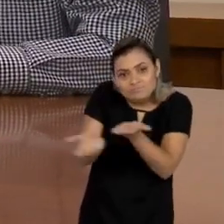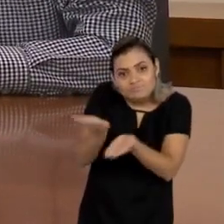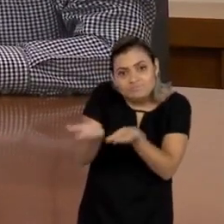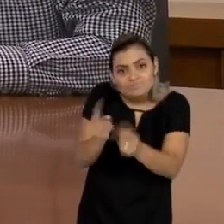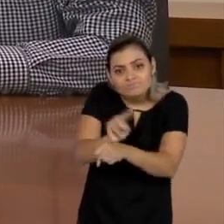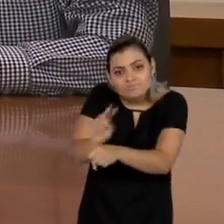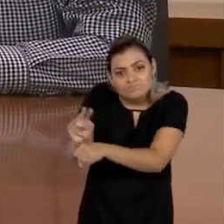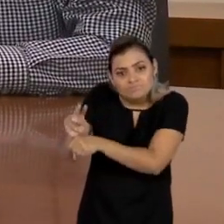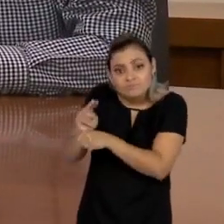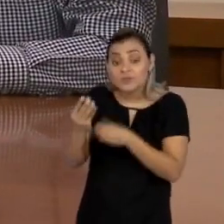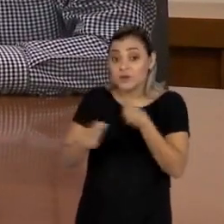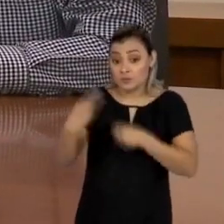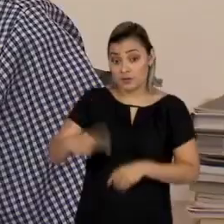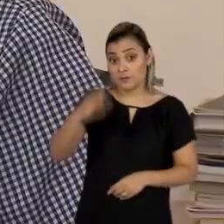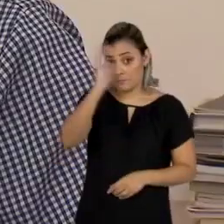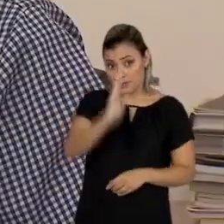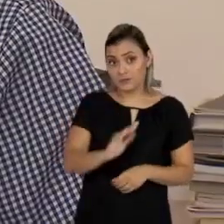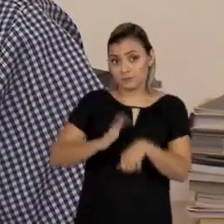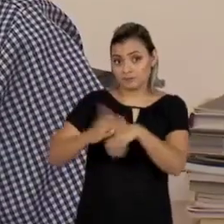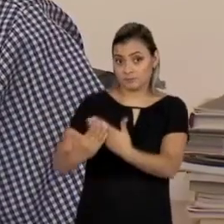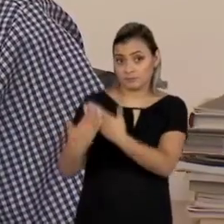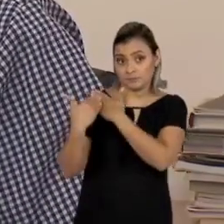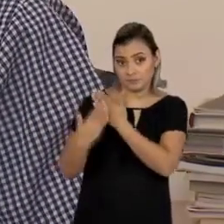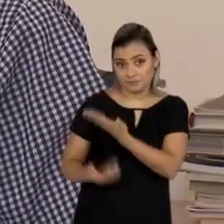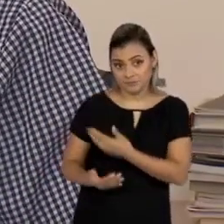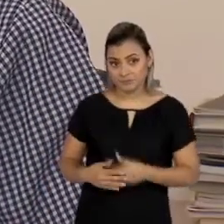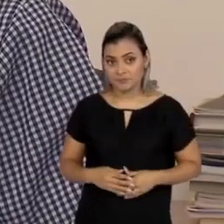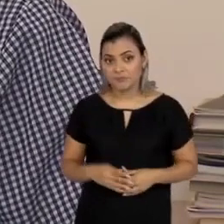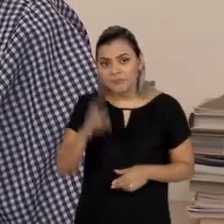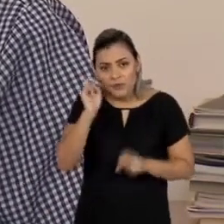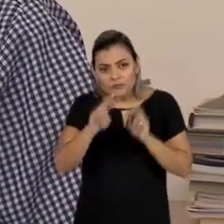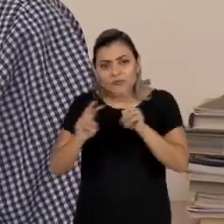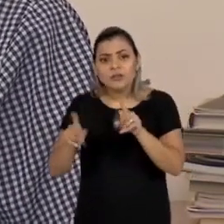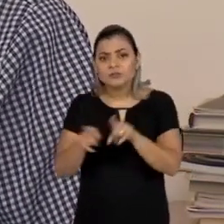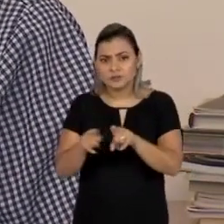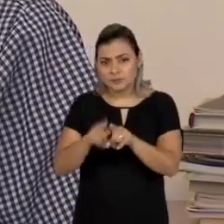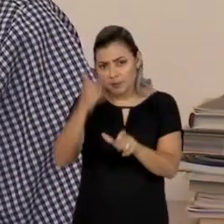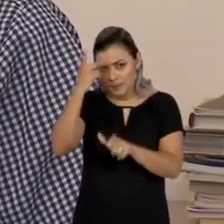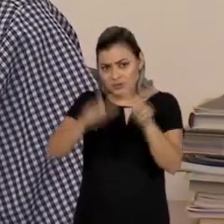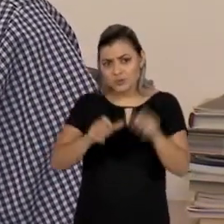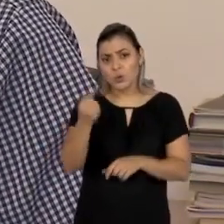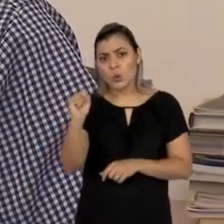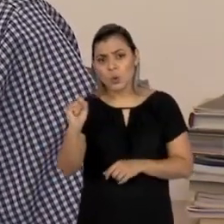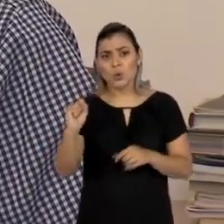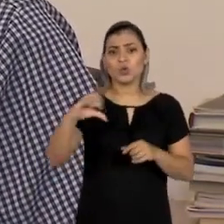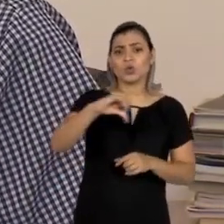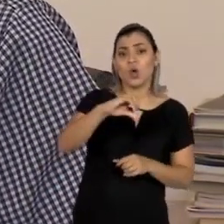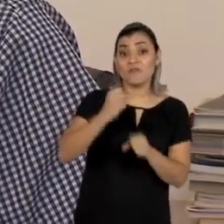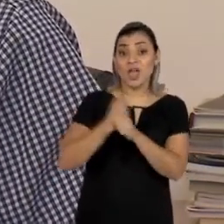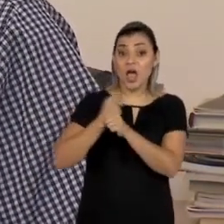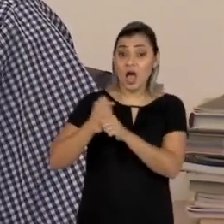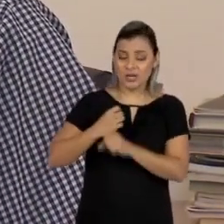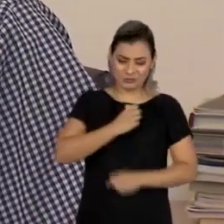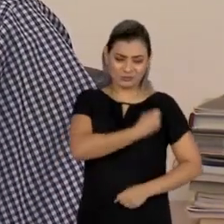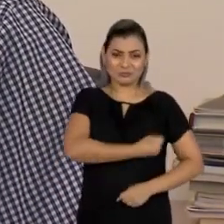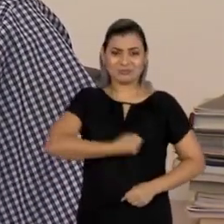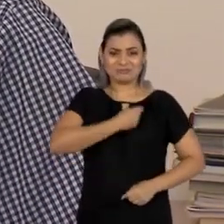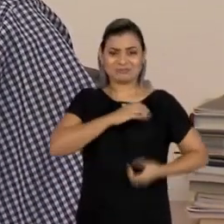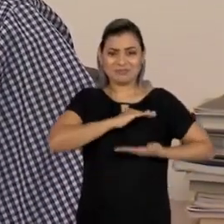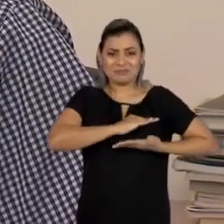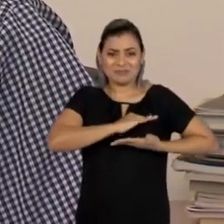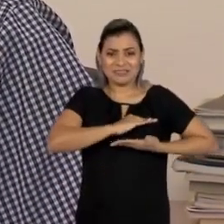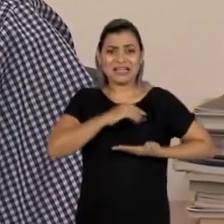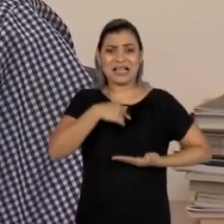cuidados paliativos aqui no Brasil. Eu vejo paciente que recidiva depois de 8, 9 anos de mama